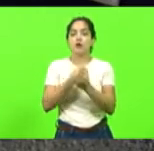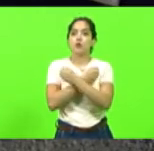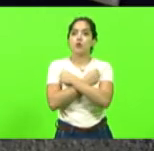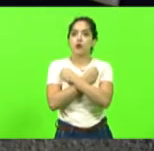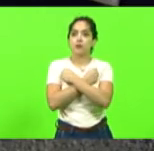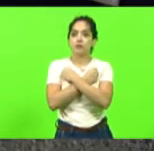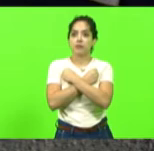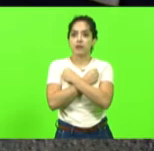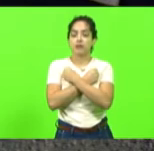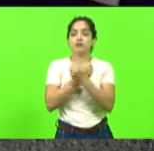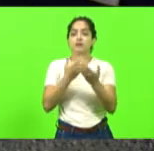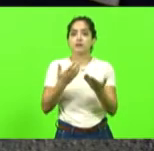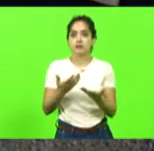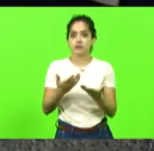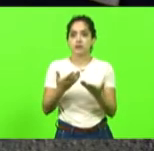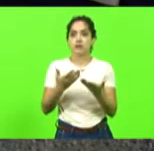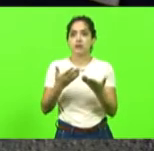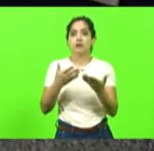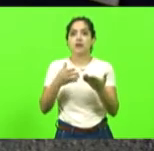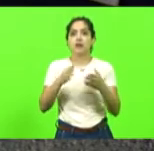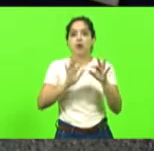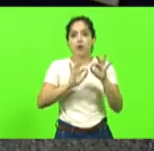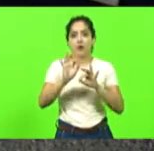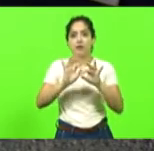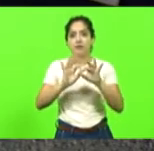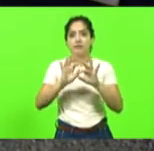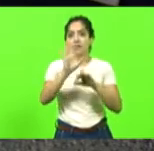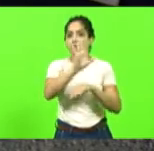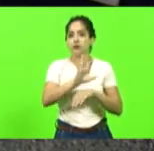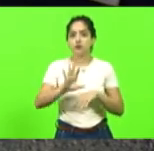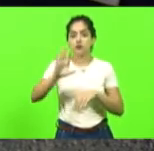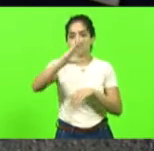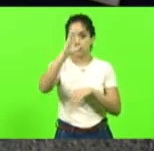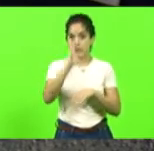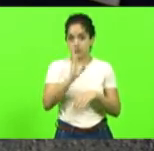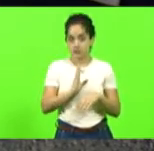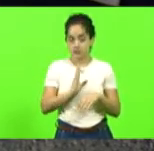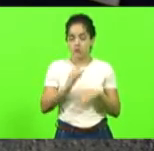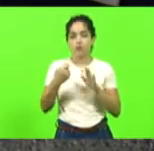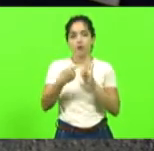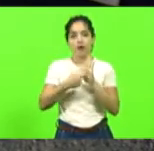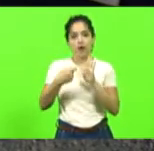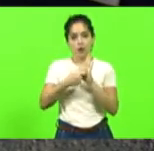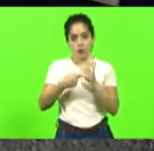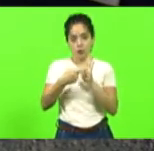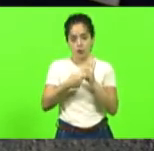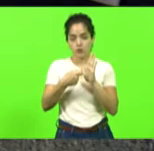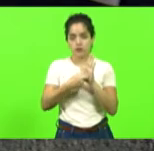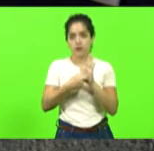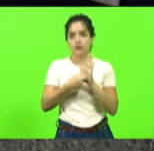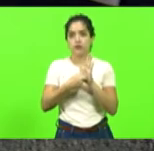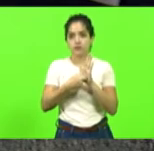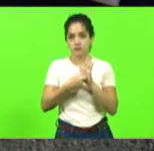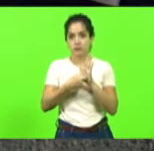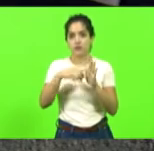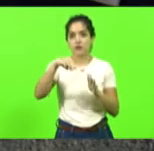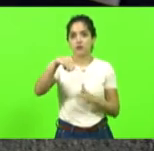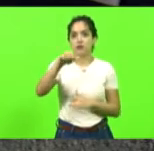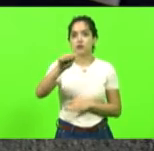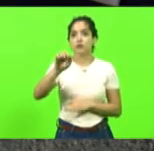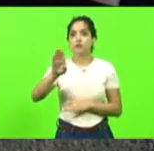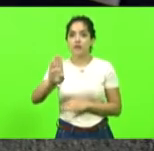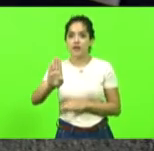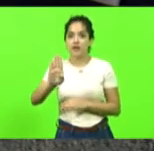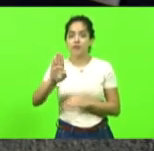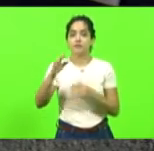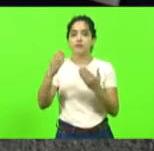das camponesas organizadas no Brasil. A gente sabe que a luta do MAB, a luta